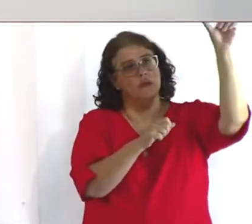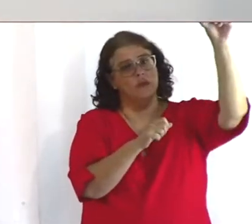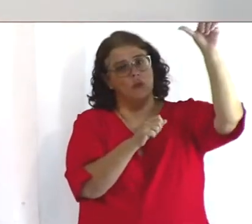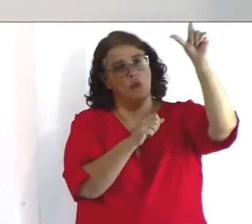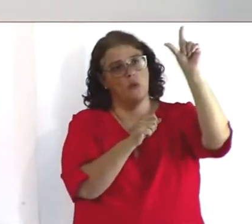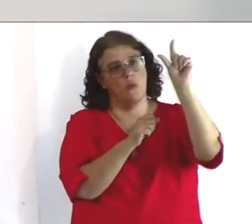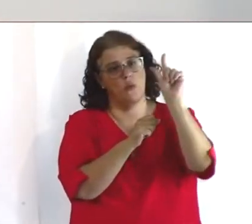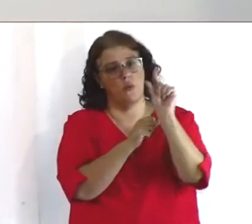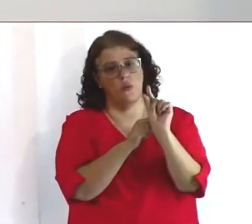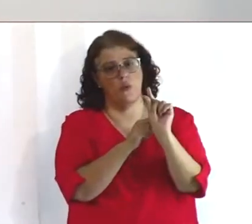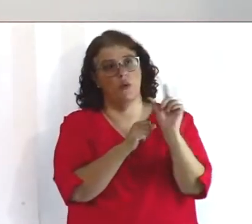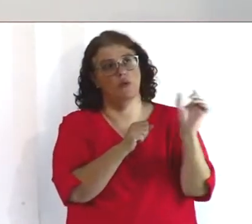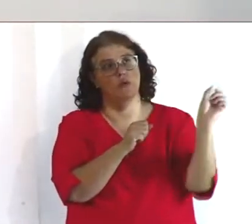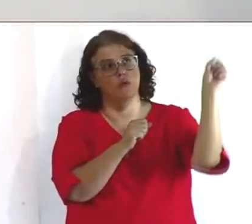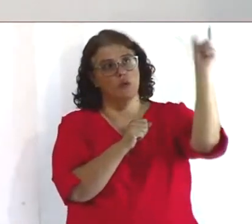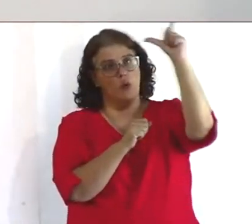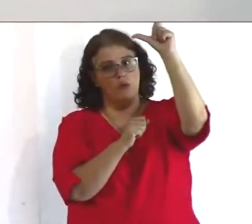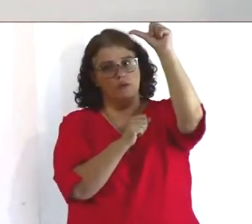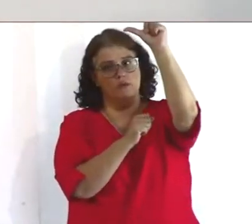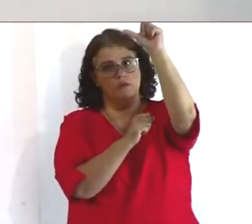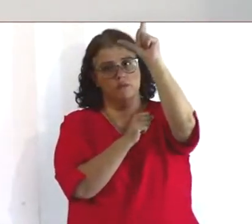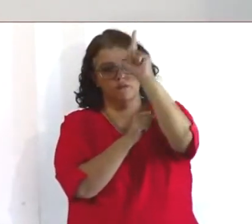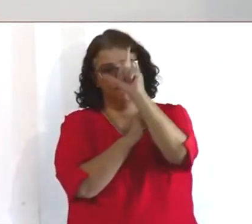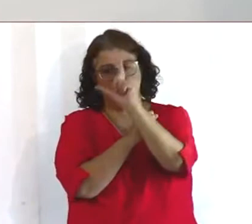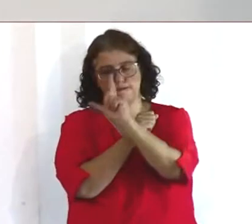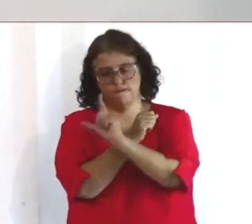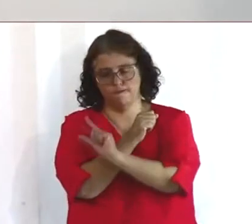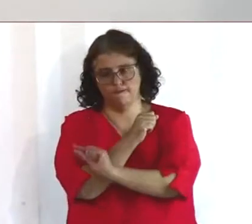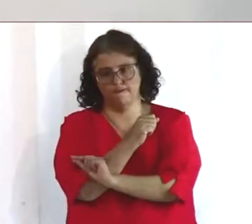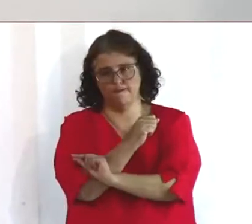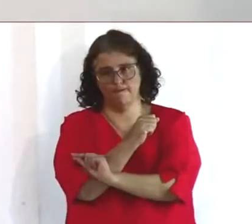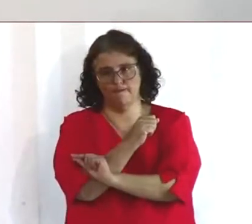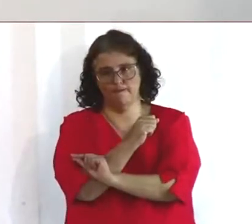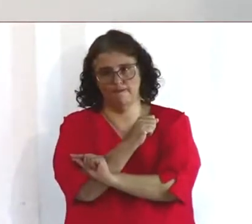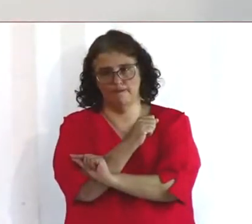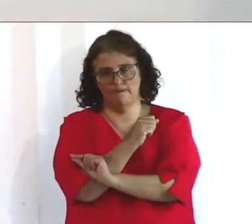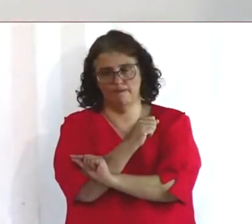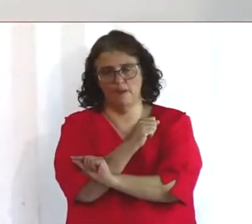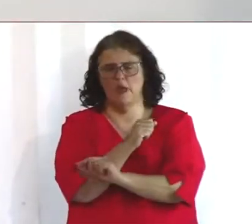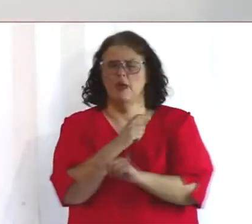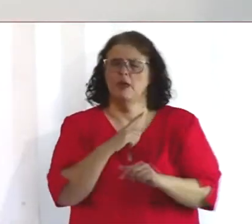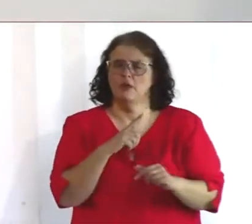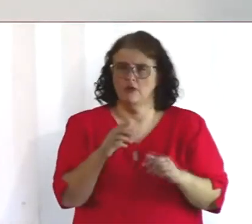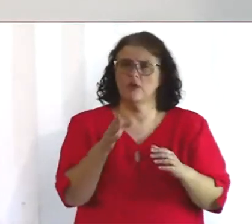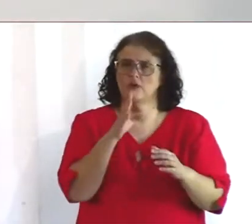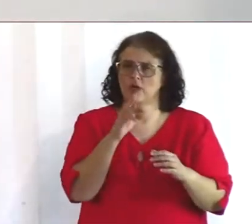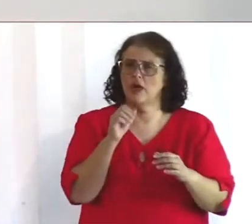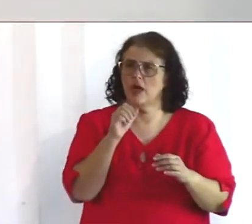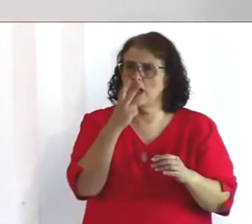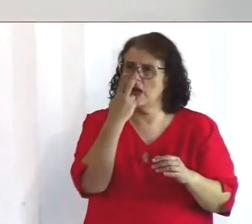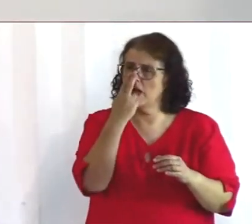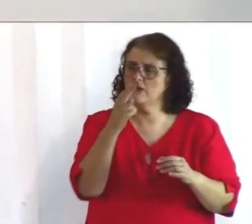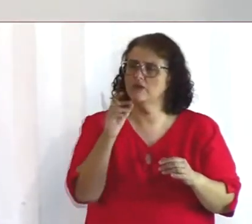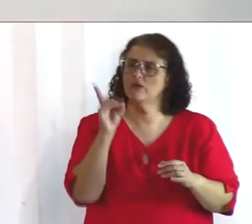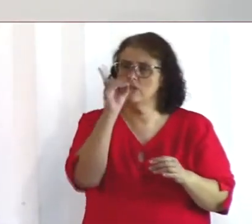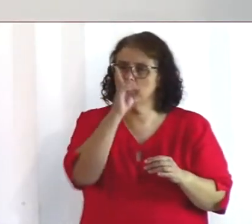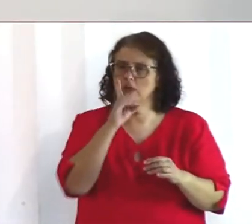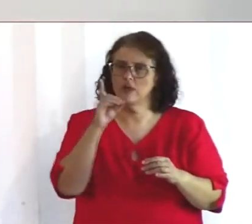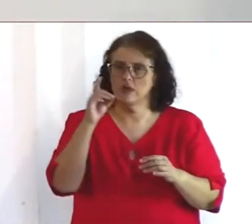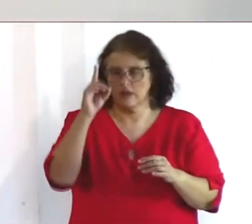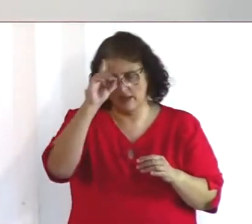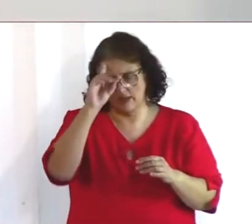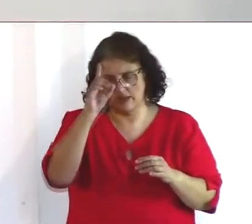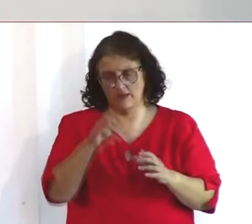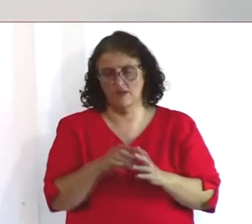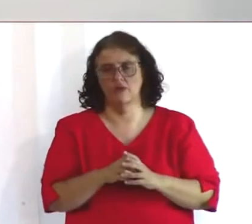domingo. E então, é como se eles dissessem, ele ainda está em Cafarnaum? Ele ainda está na cidade? Foi ele que curou o